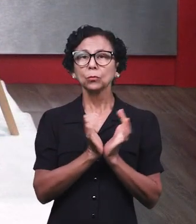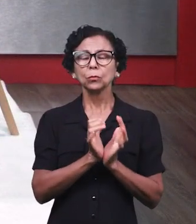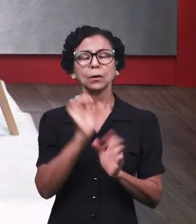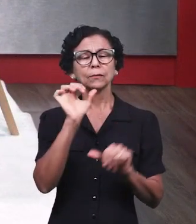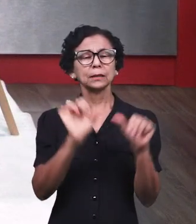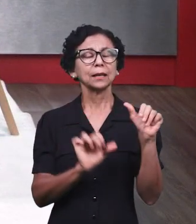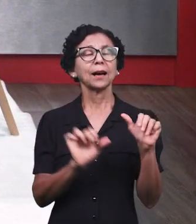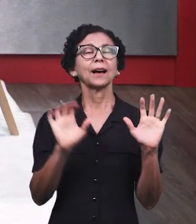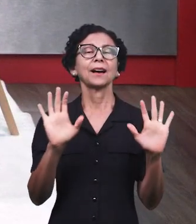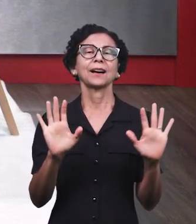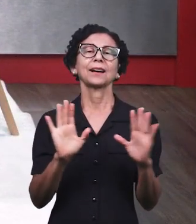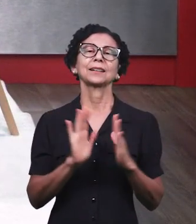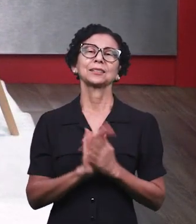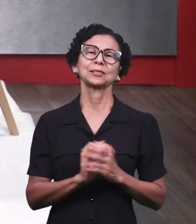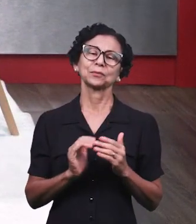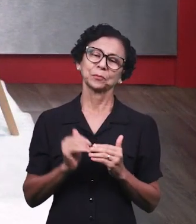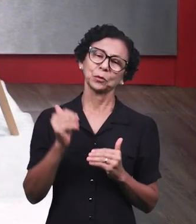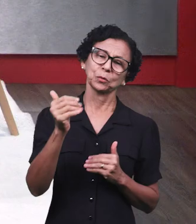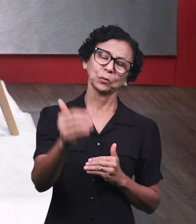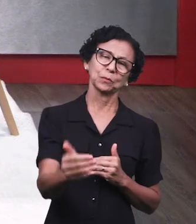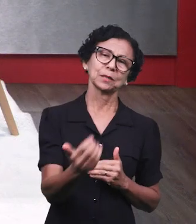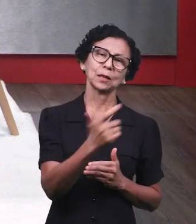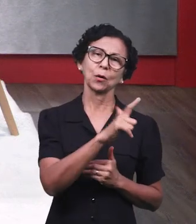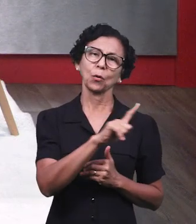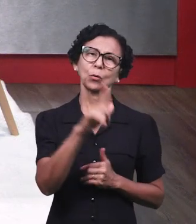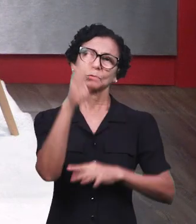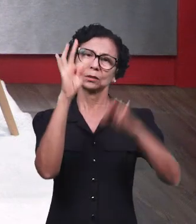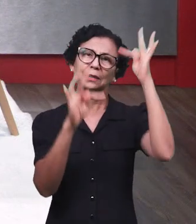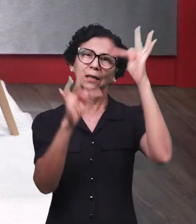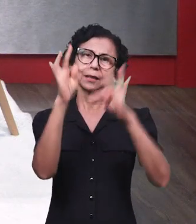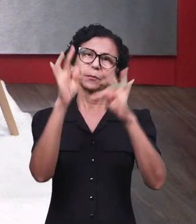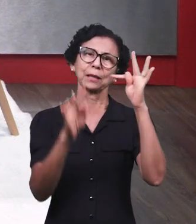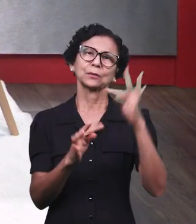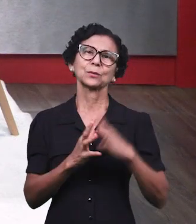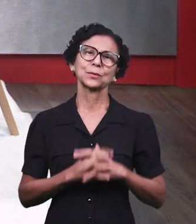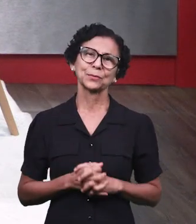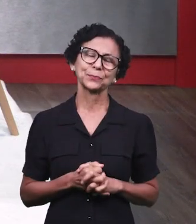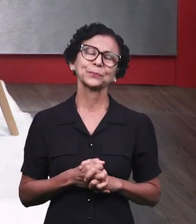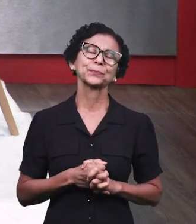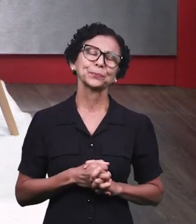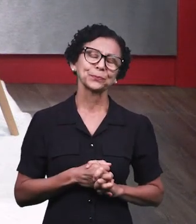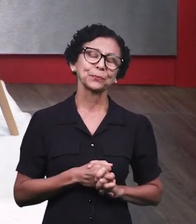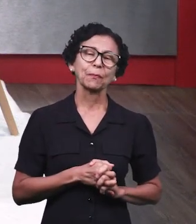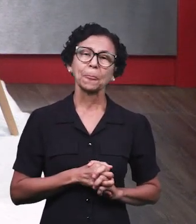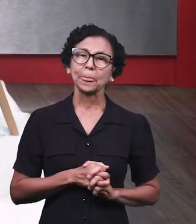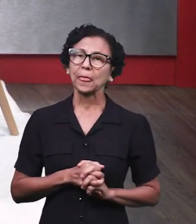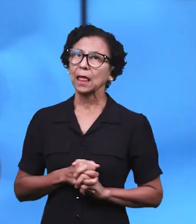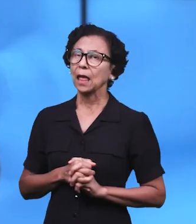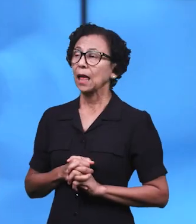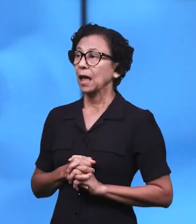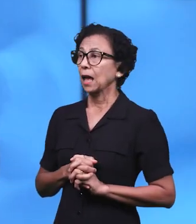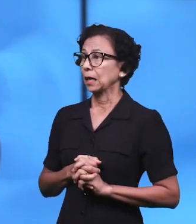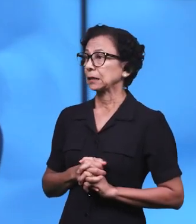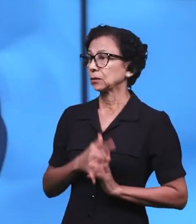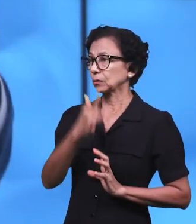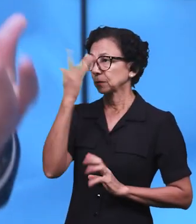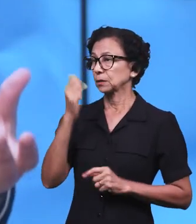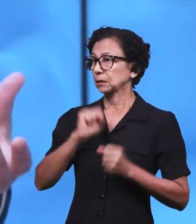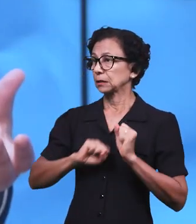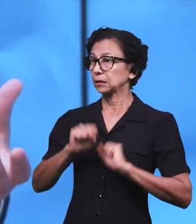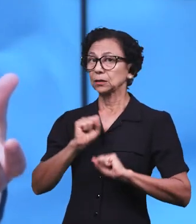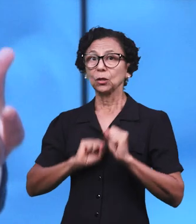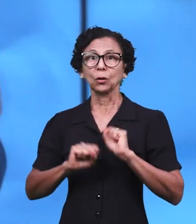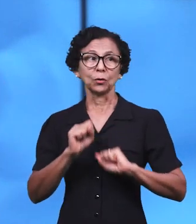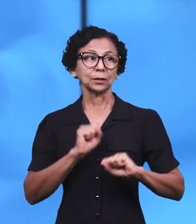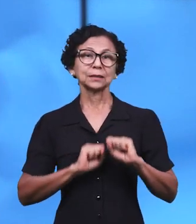conjunto, aí sim nós vamos partir para outros procedimentos que não são eletivos. Nós podemos até dizer que existe uma certa